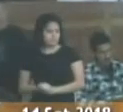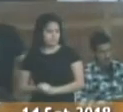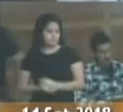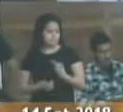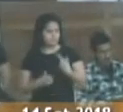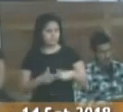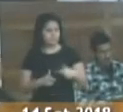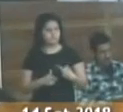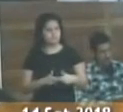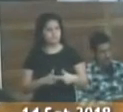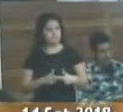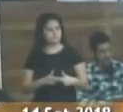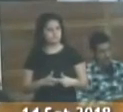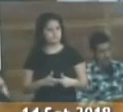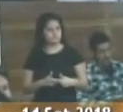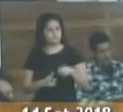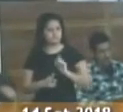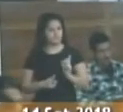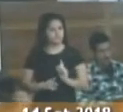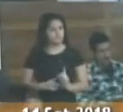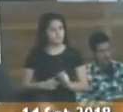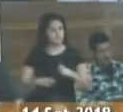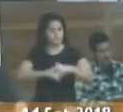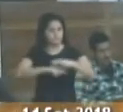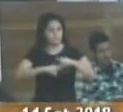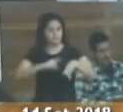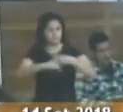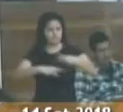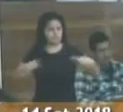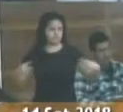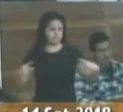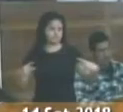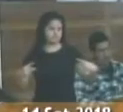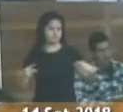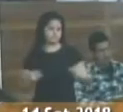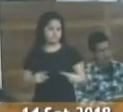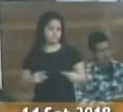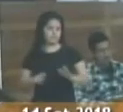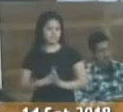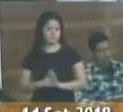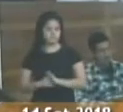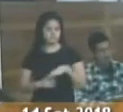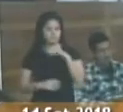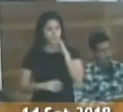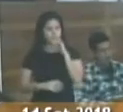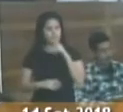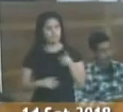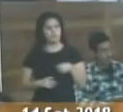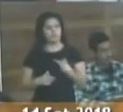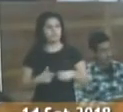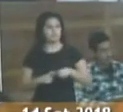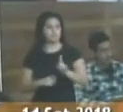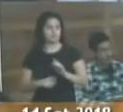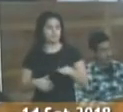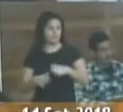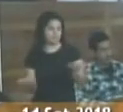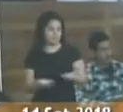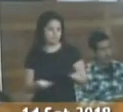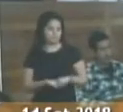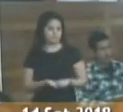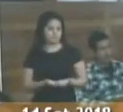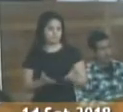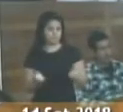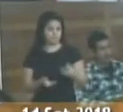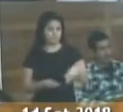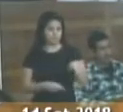O problema não é o presente. O presente é obrigação. O